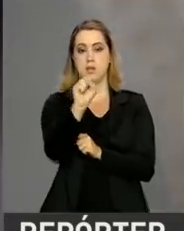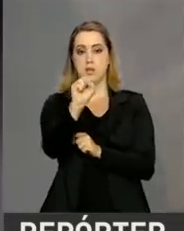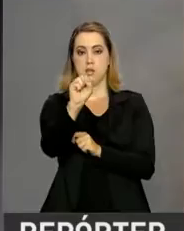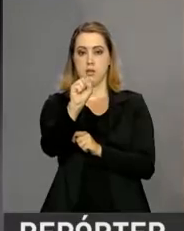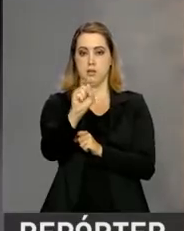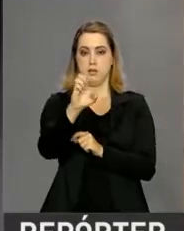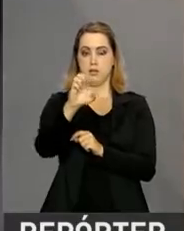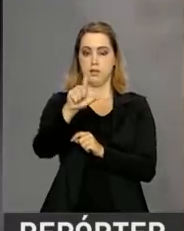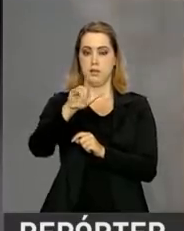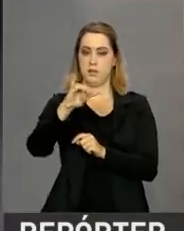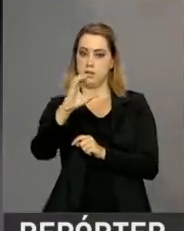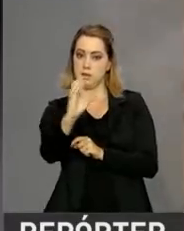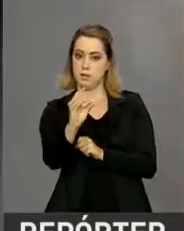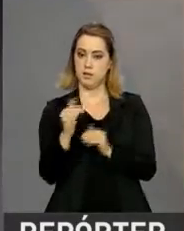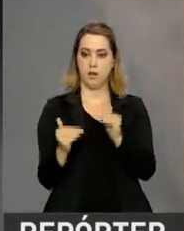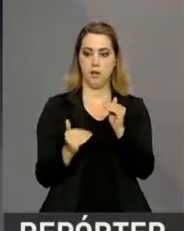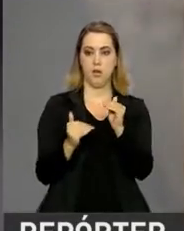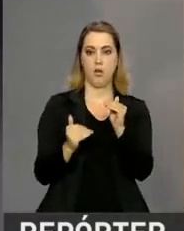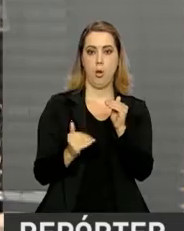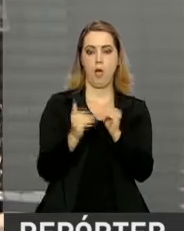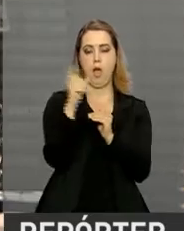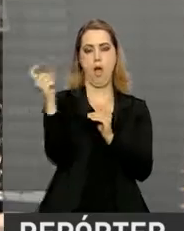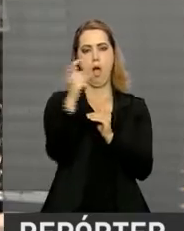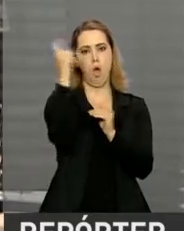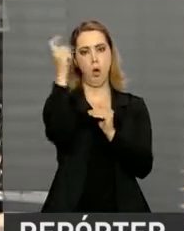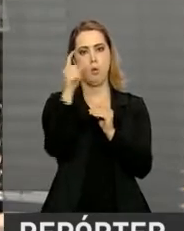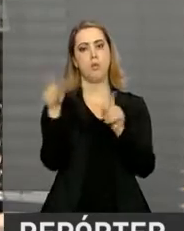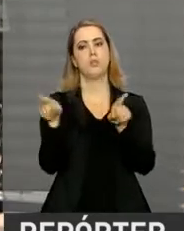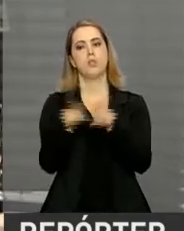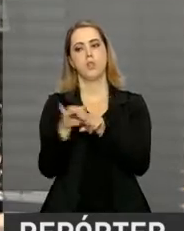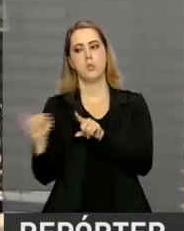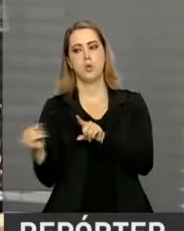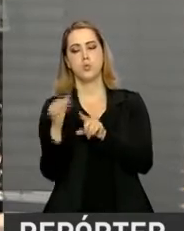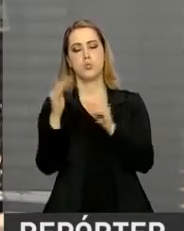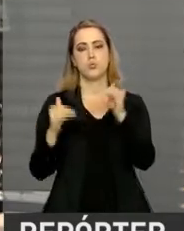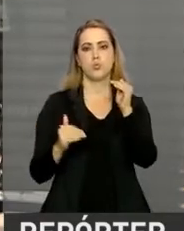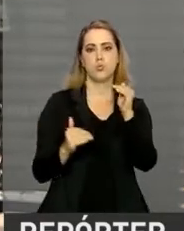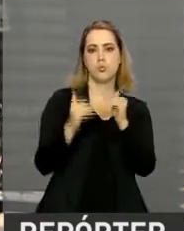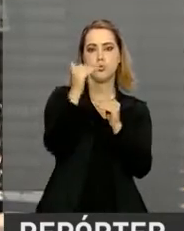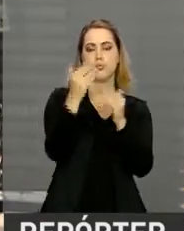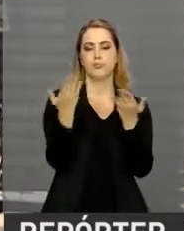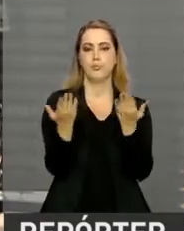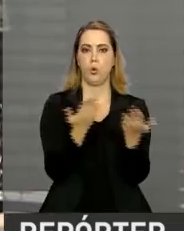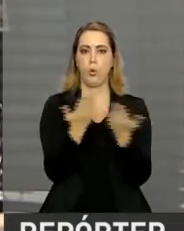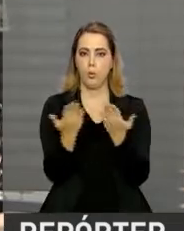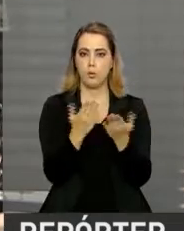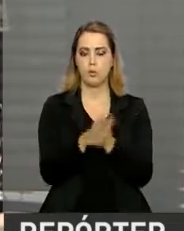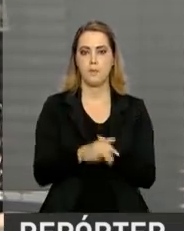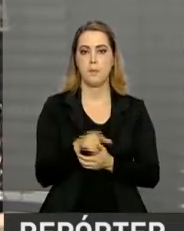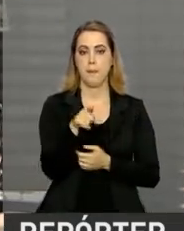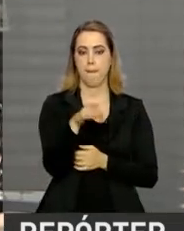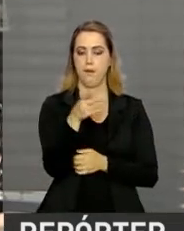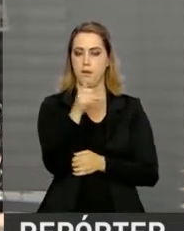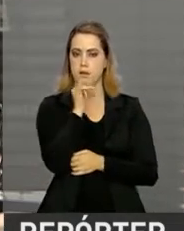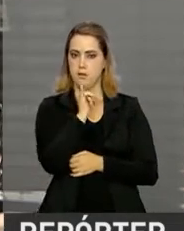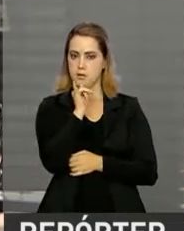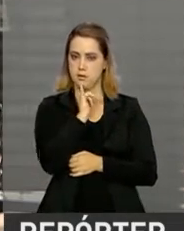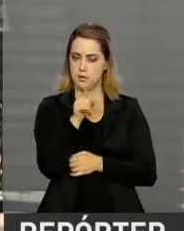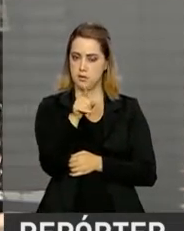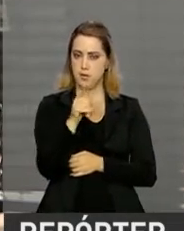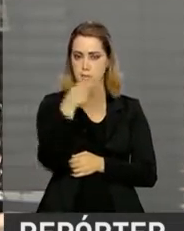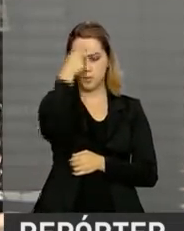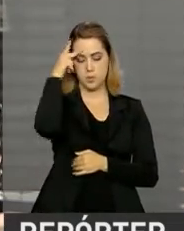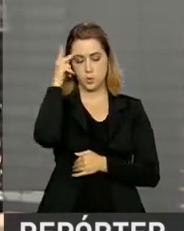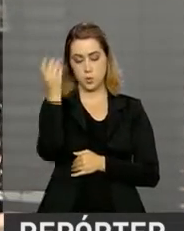consumo e os empréstimos que ficam mais caros deixa eu colocar um exemplo então uma empresa o empresário que pretende por exemplo